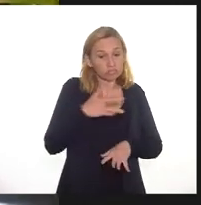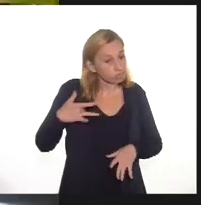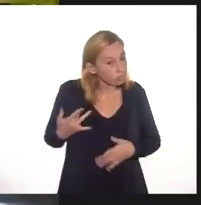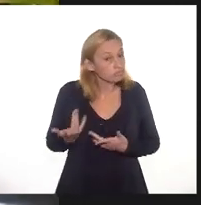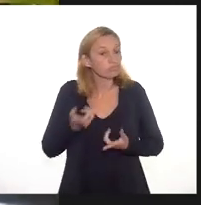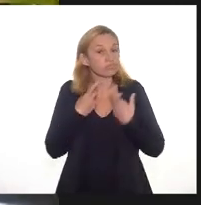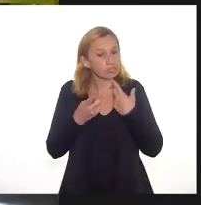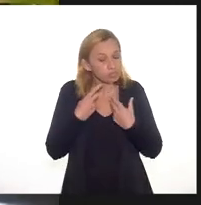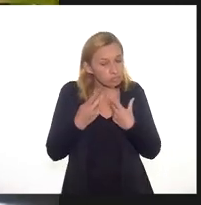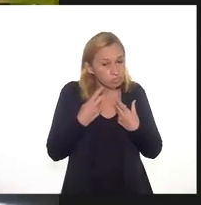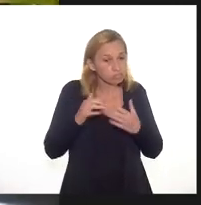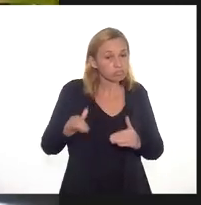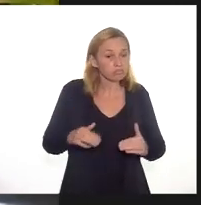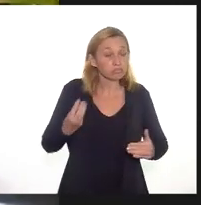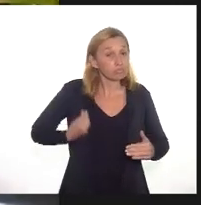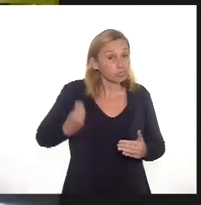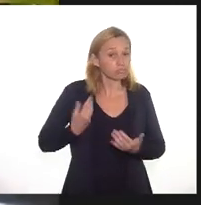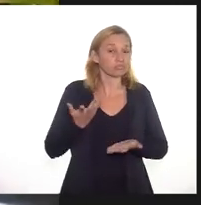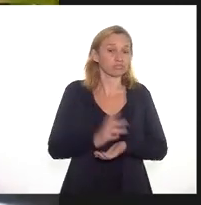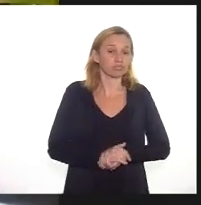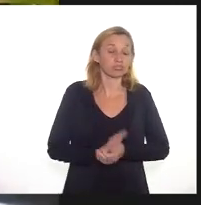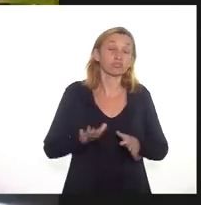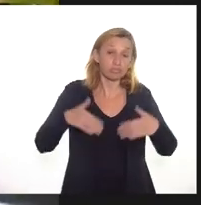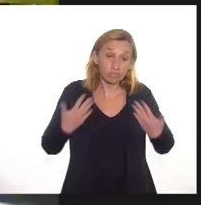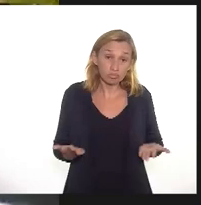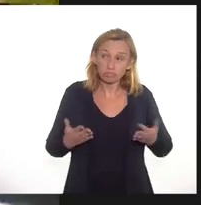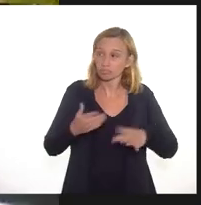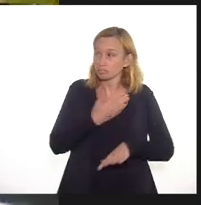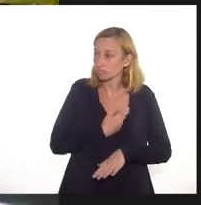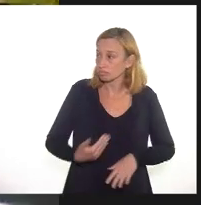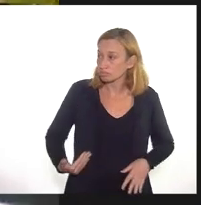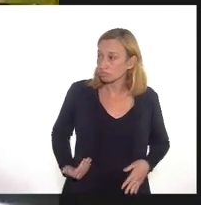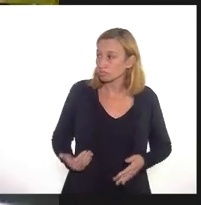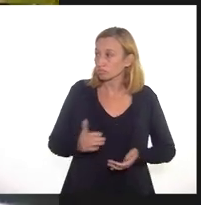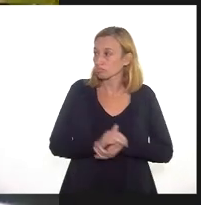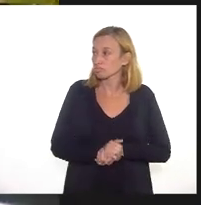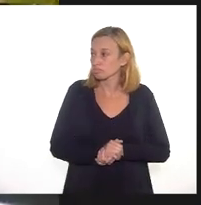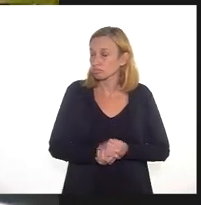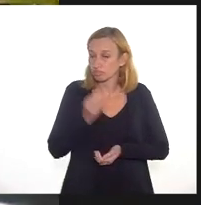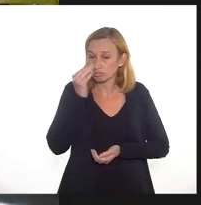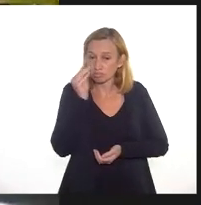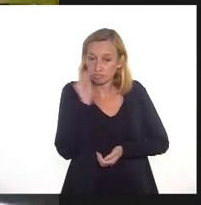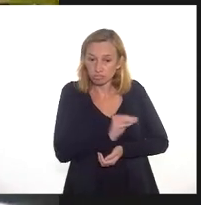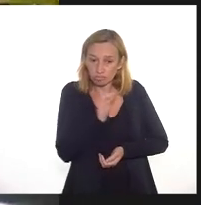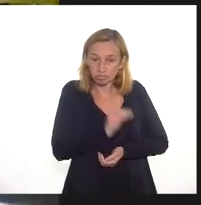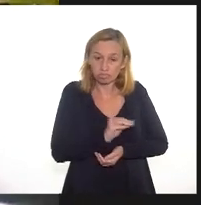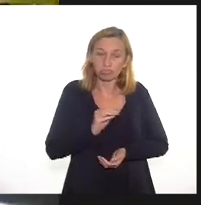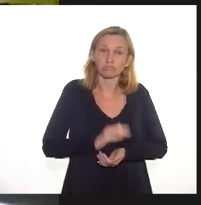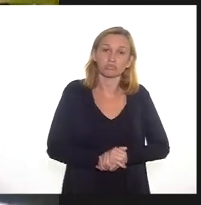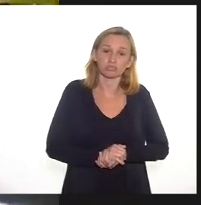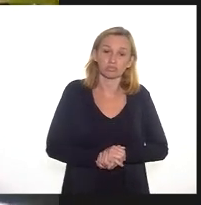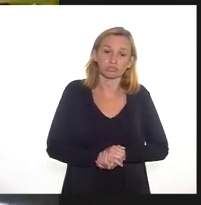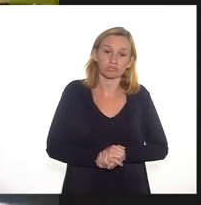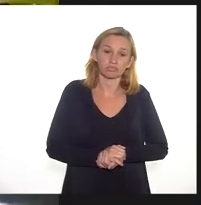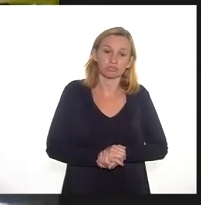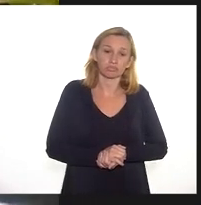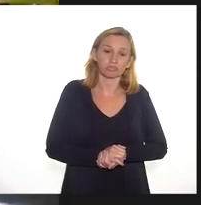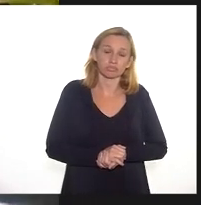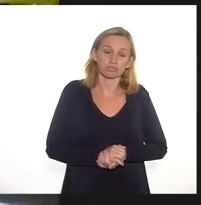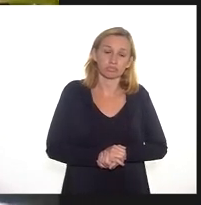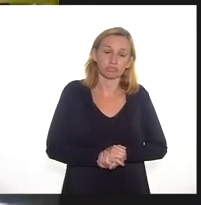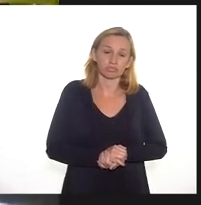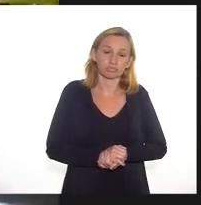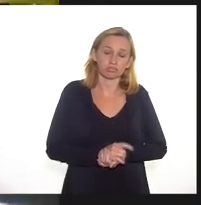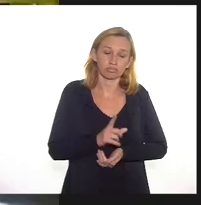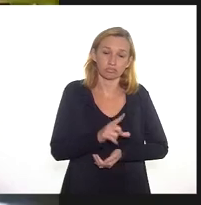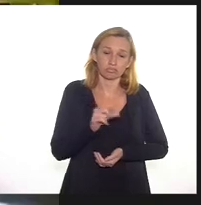é um debate sobre sobrevivência. Então, o governador ignorou por completo a determinação da